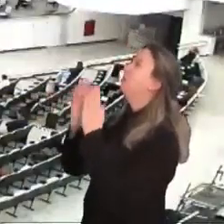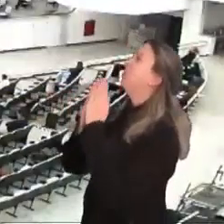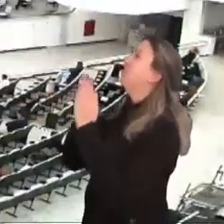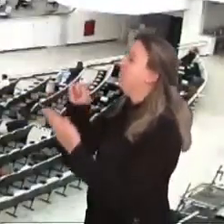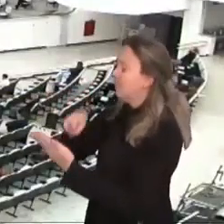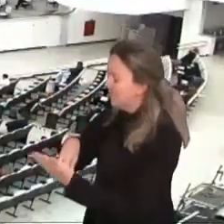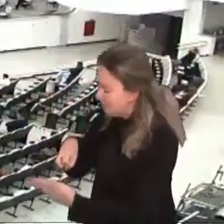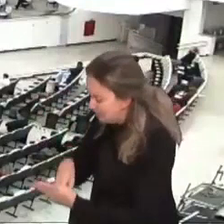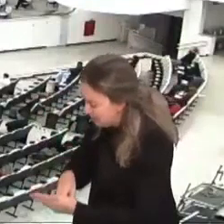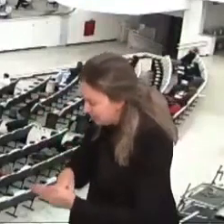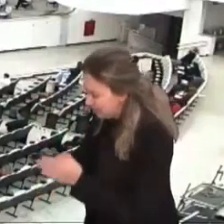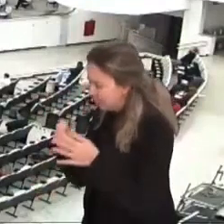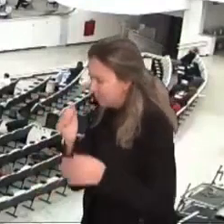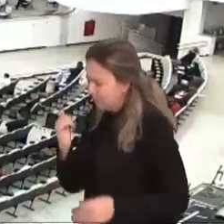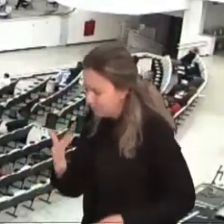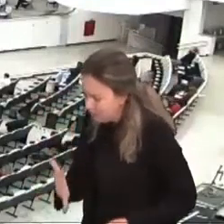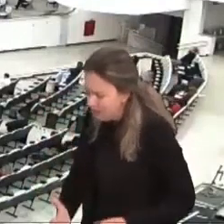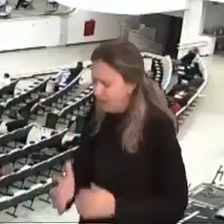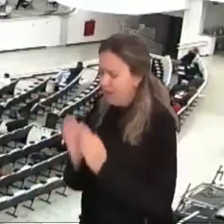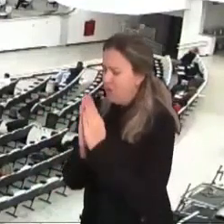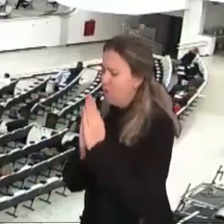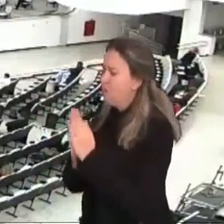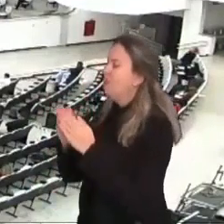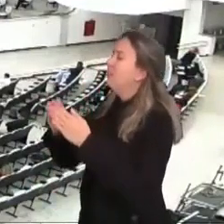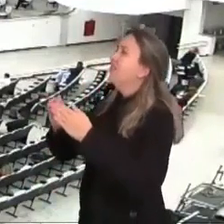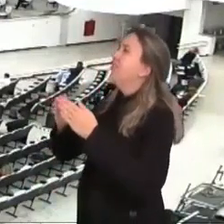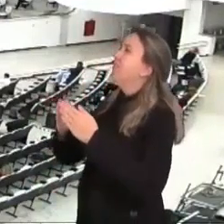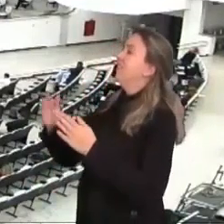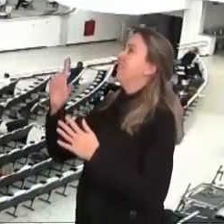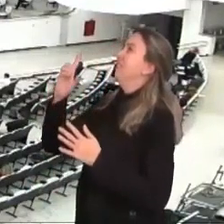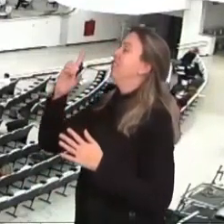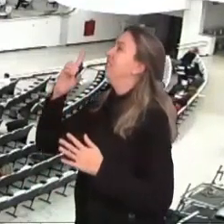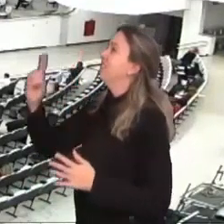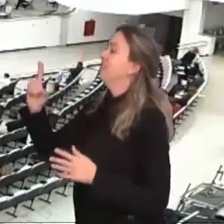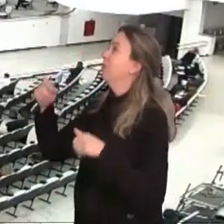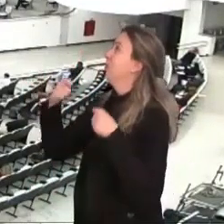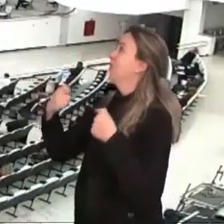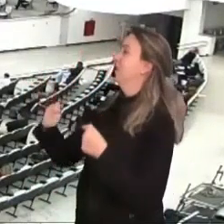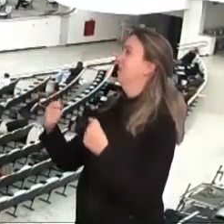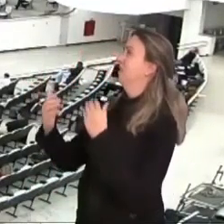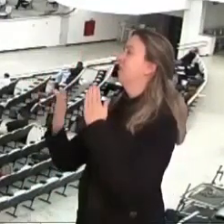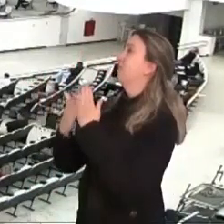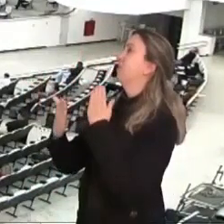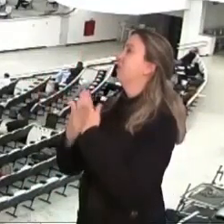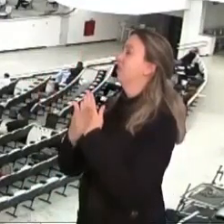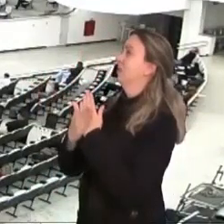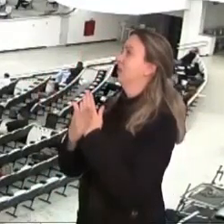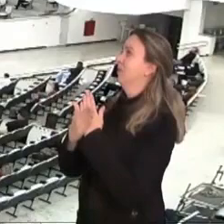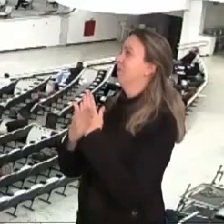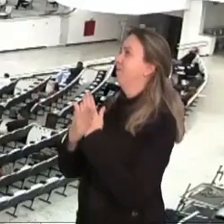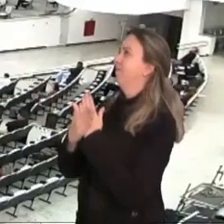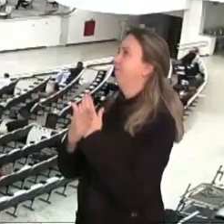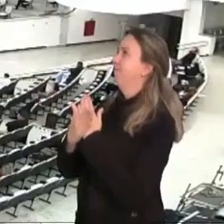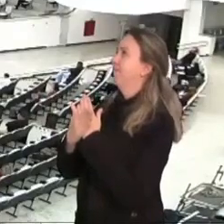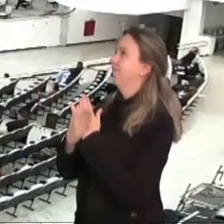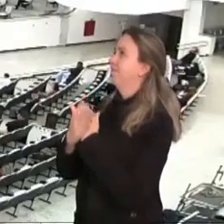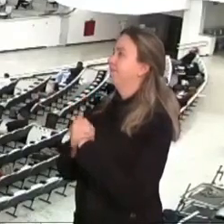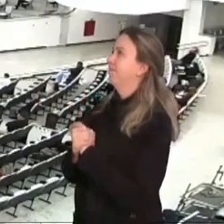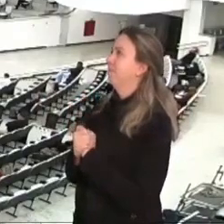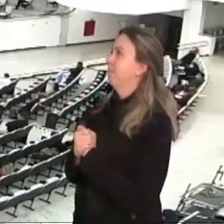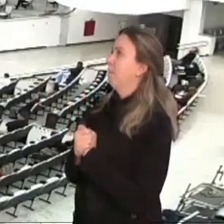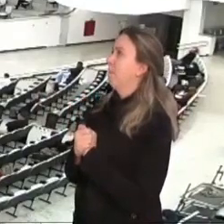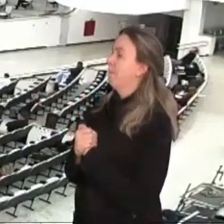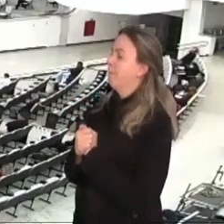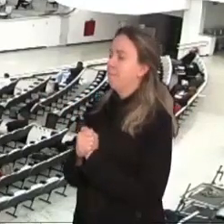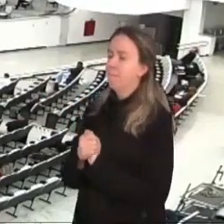a orar. Eu te provo na Bíblia. Lembra de Jonas? Profeta.